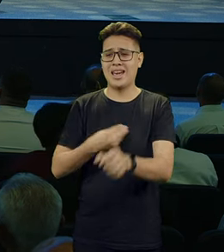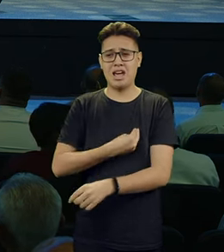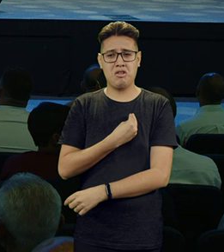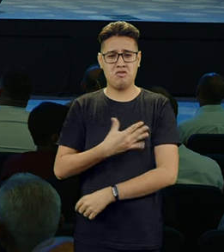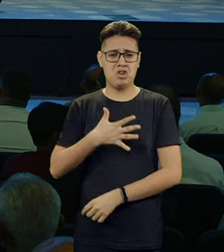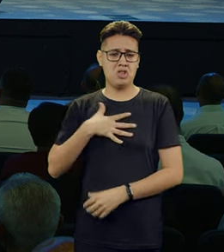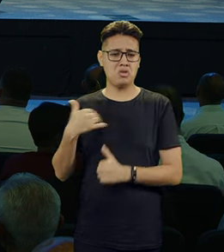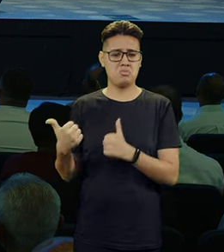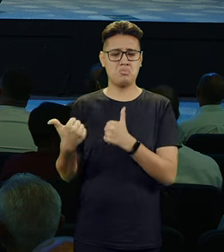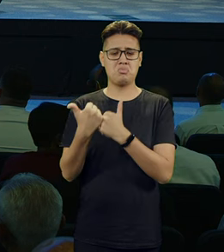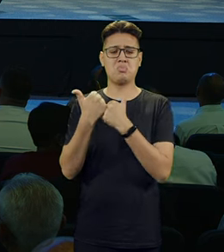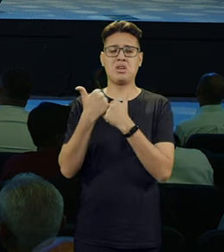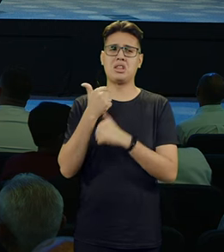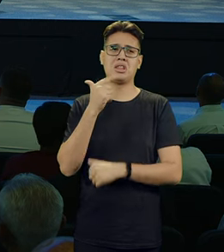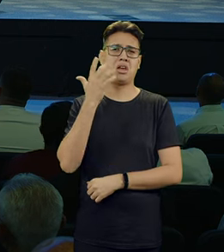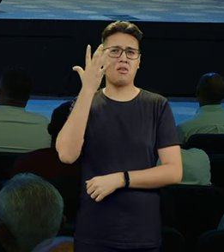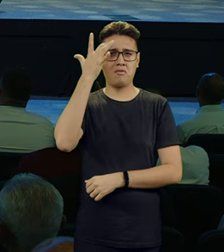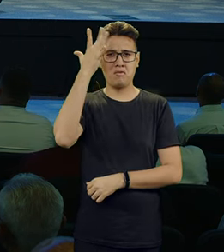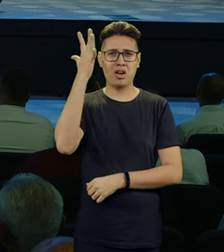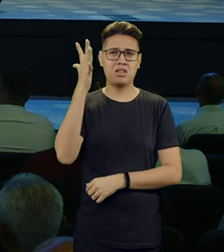que valeria a pena.